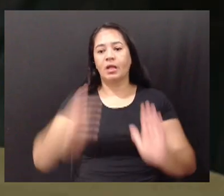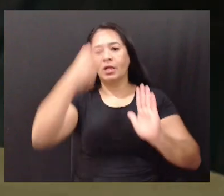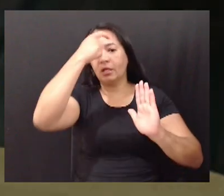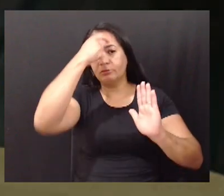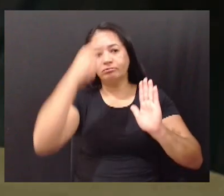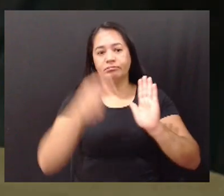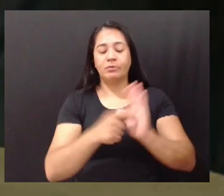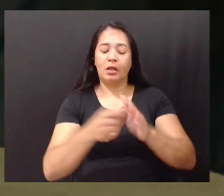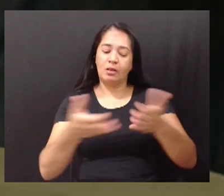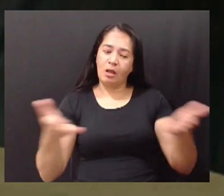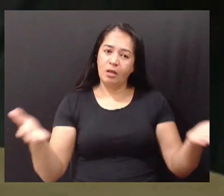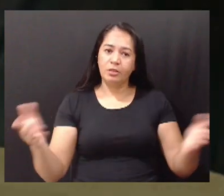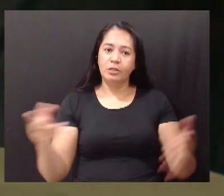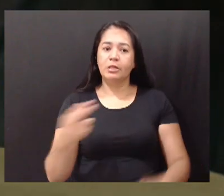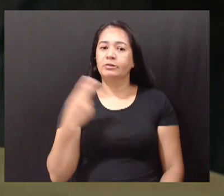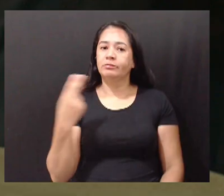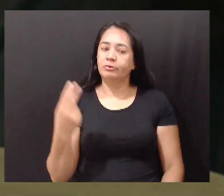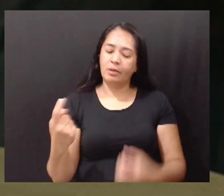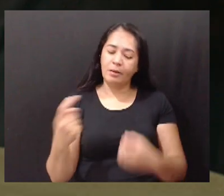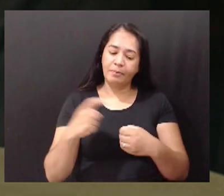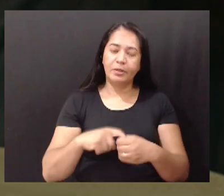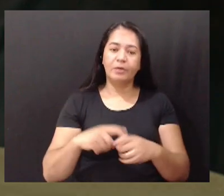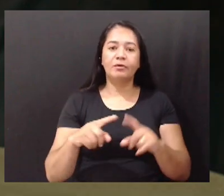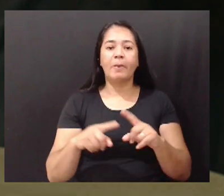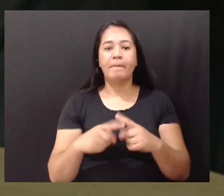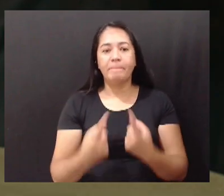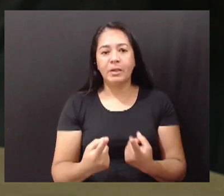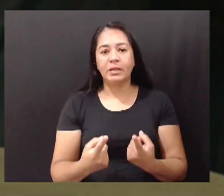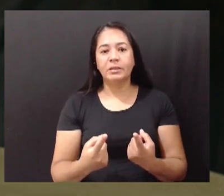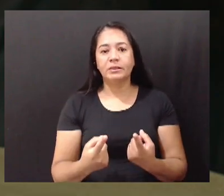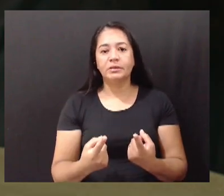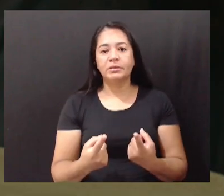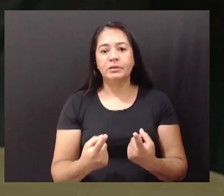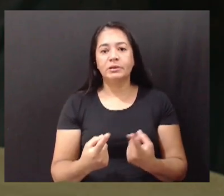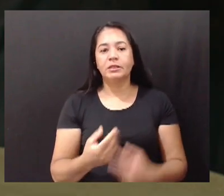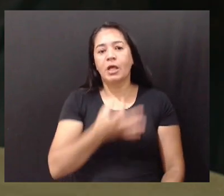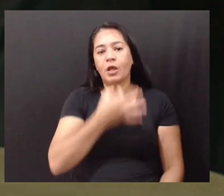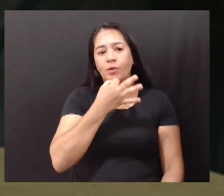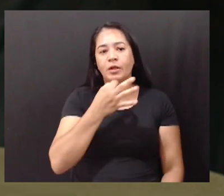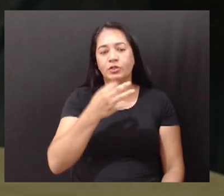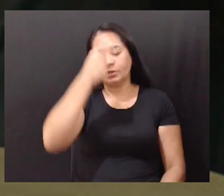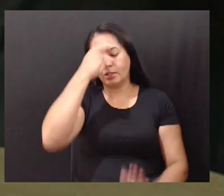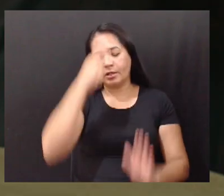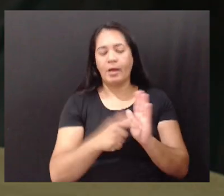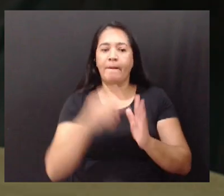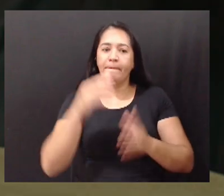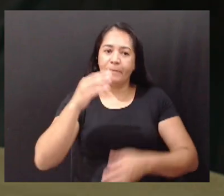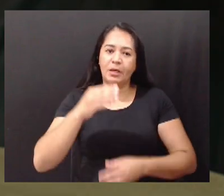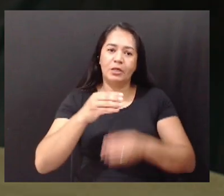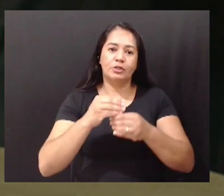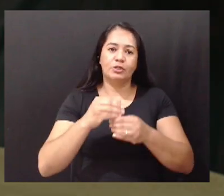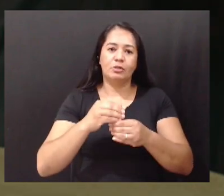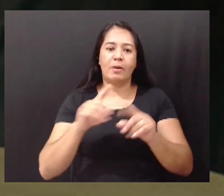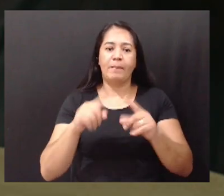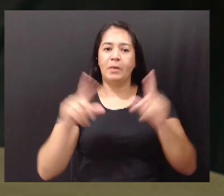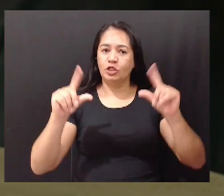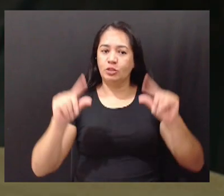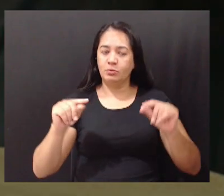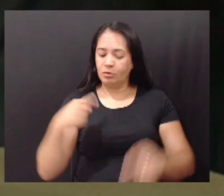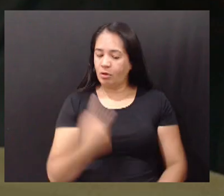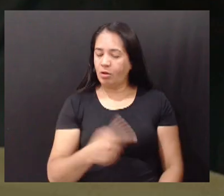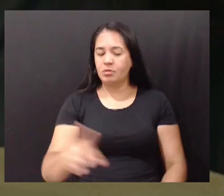voltar atrás, mas acredito que ela venha para somar, não diminuir quem somos, né? Então a gente precisa